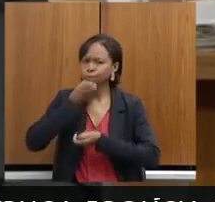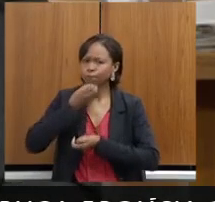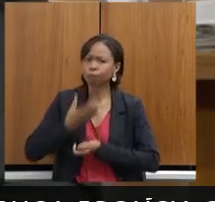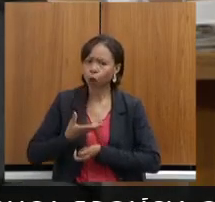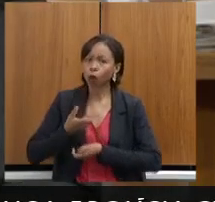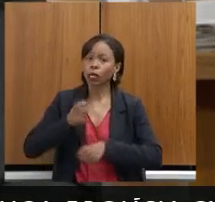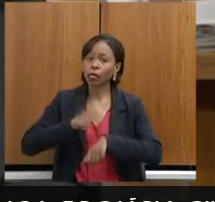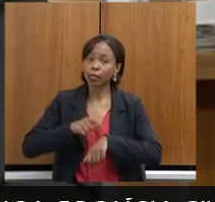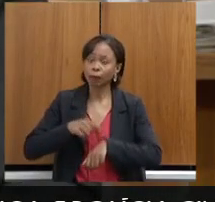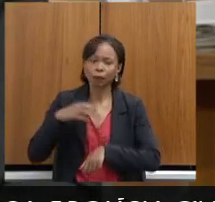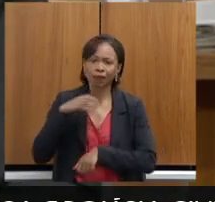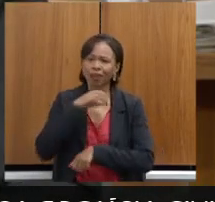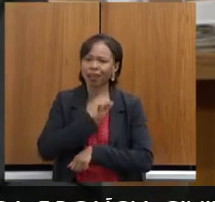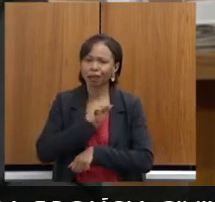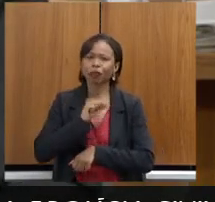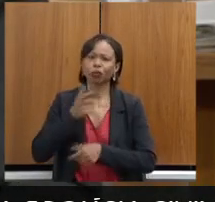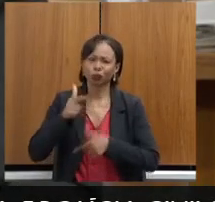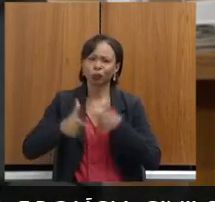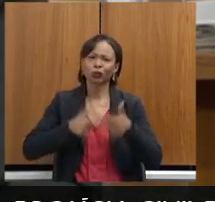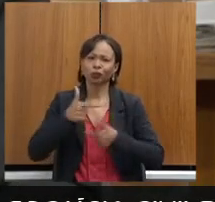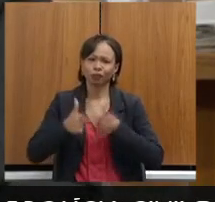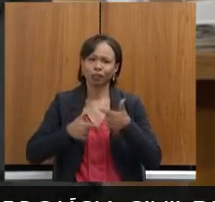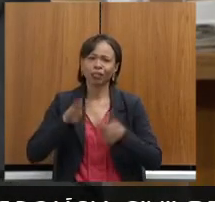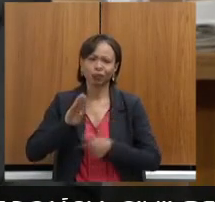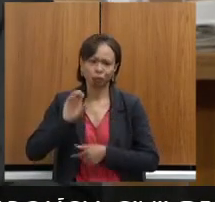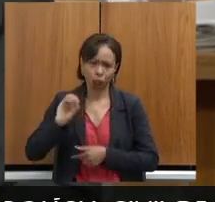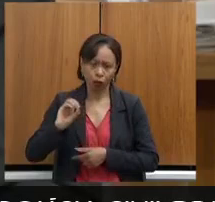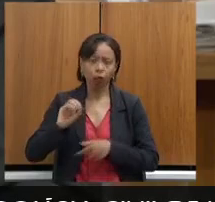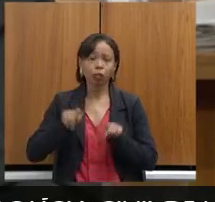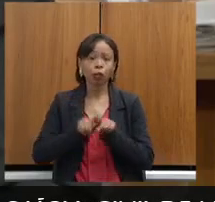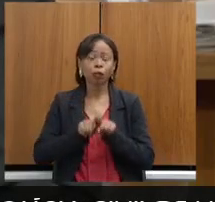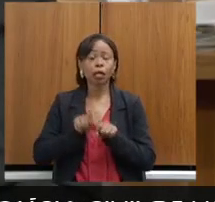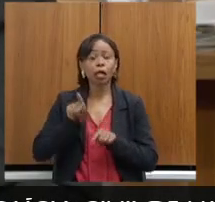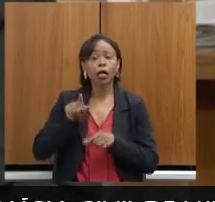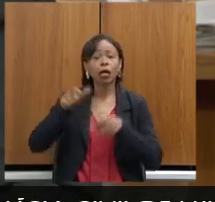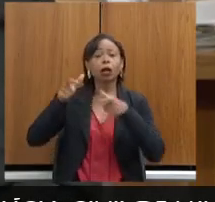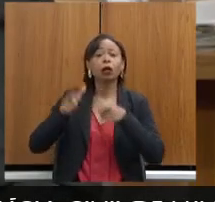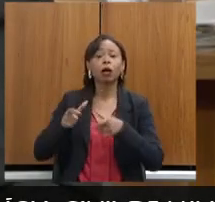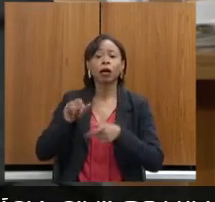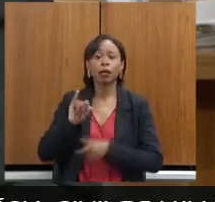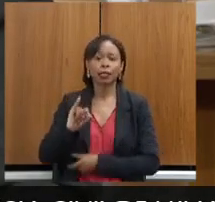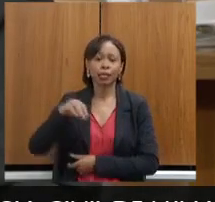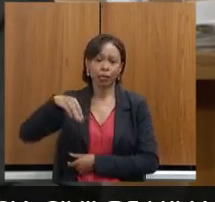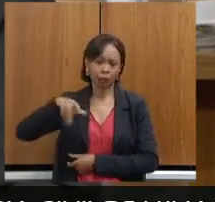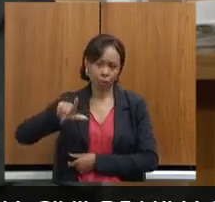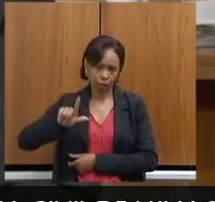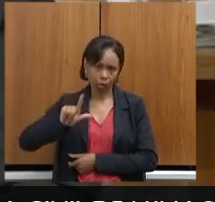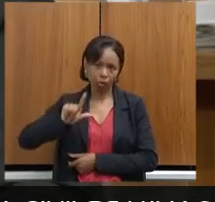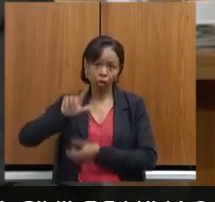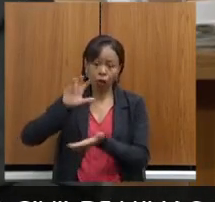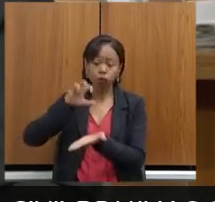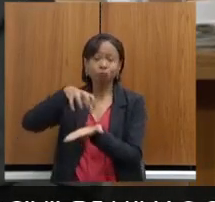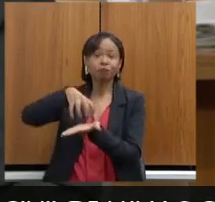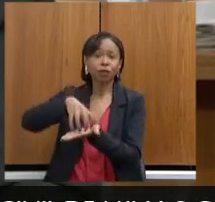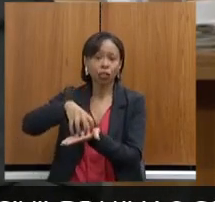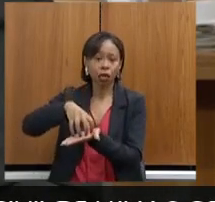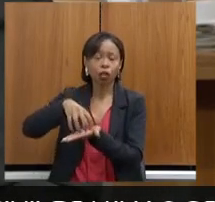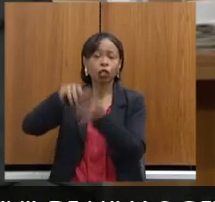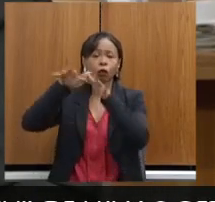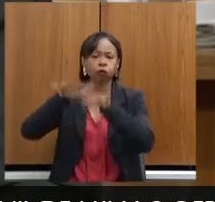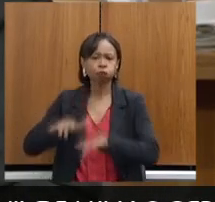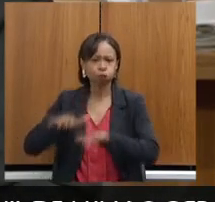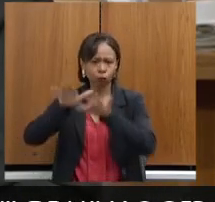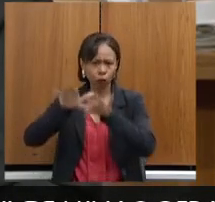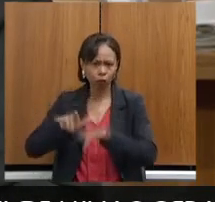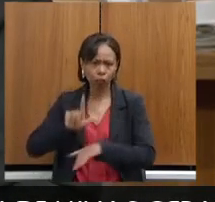dos peritos criminais ao mesmo tempo O IML foi organizado uma central ali de emissão de laudos